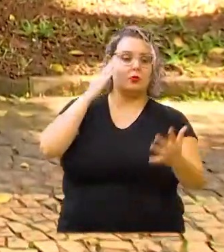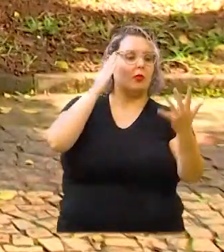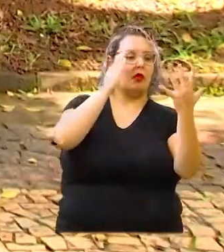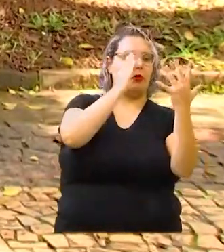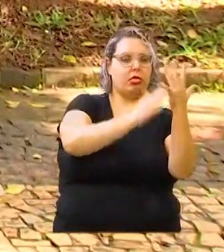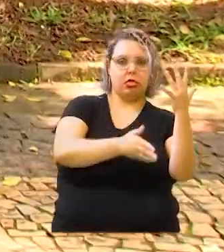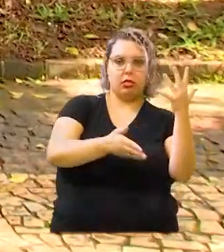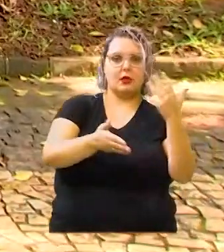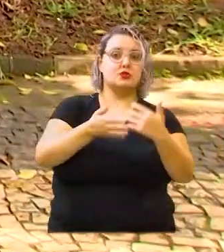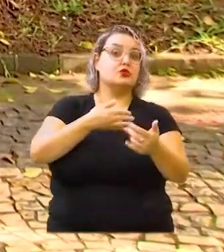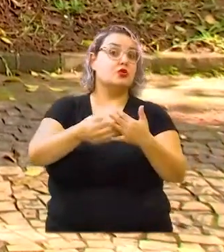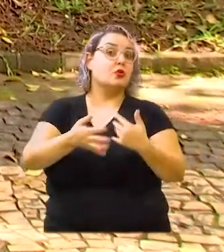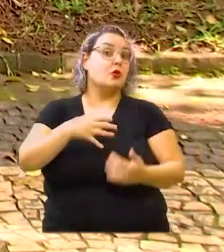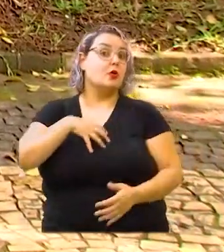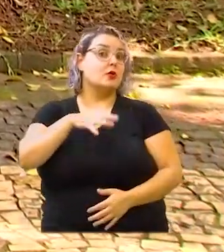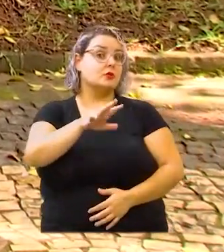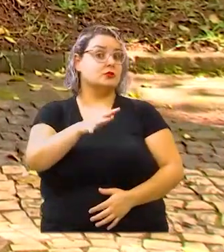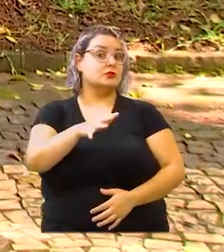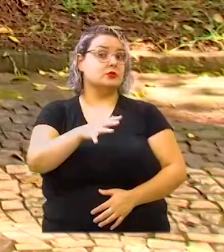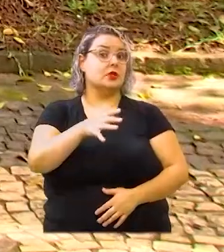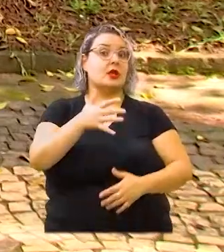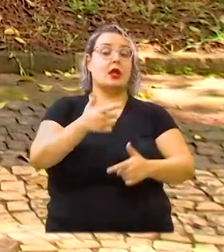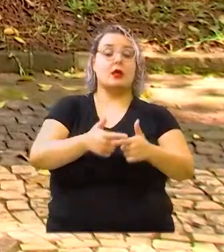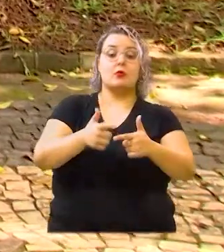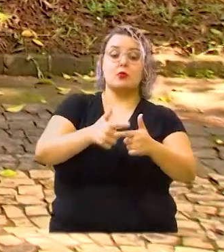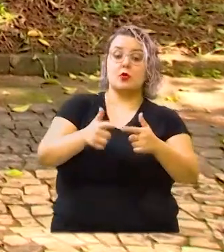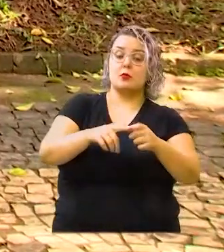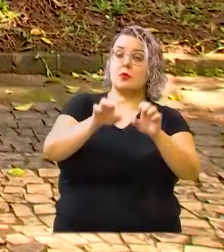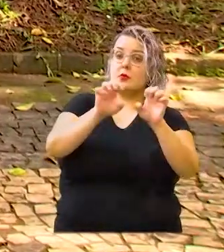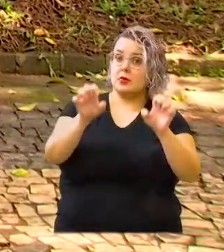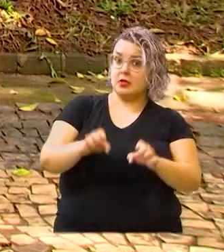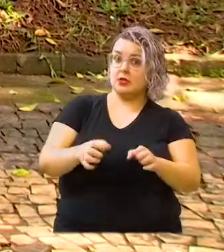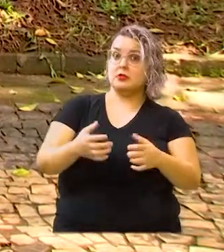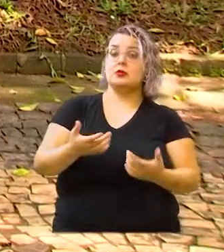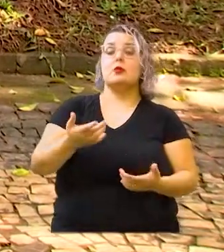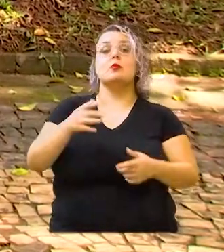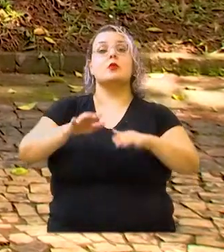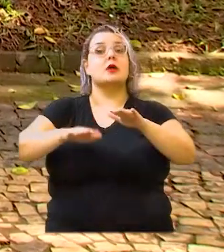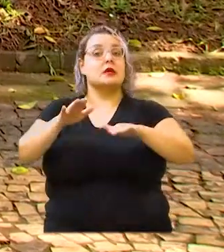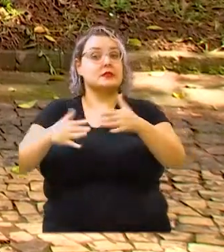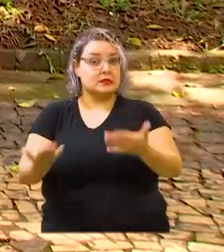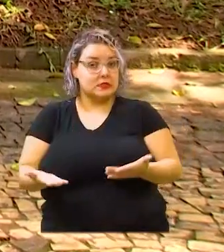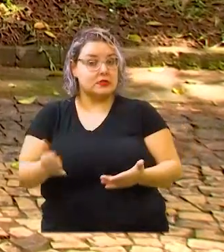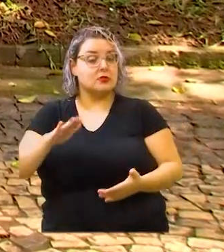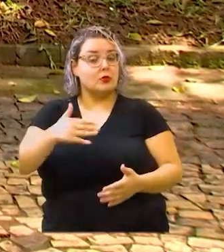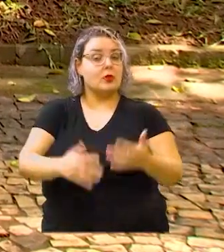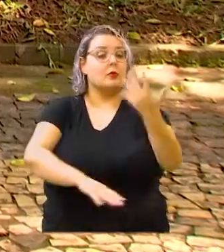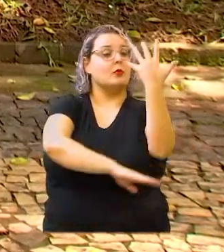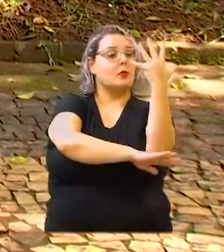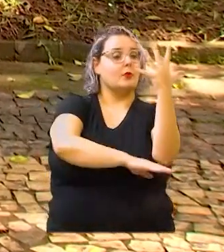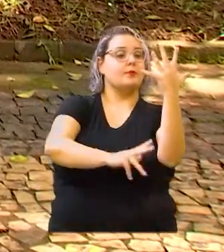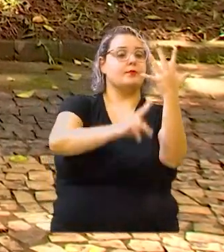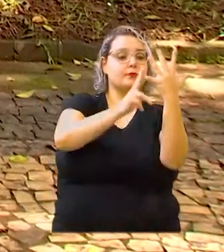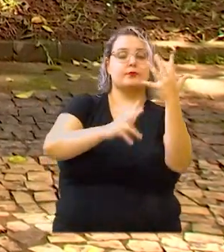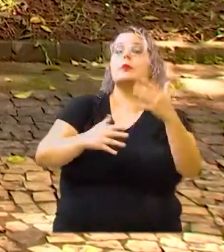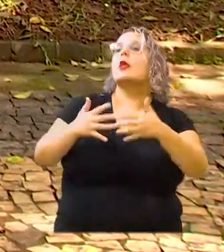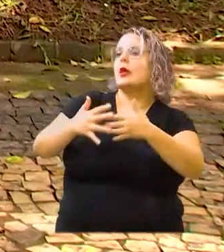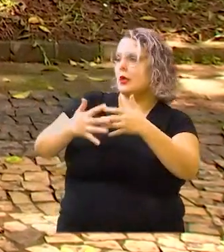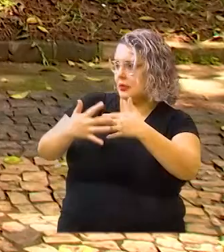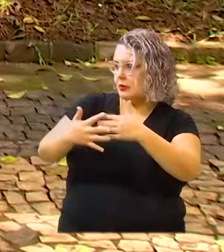poda radical que comprometa a estrutura da árvore. Ah, tá. E muitas vezes quando você faz essa poda, você tem que